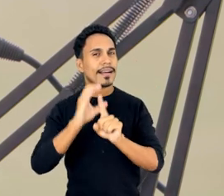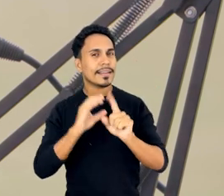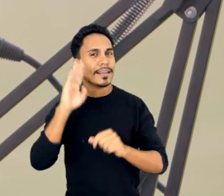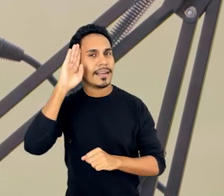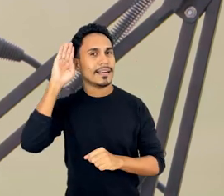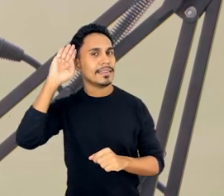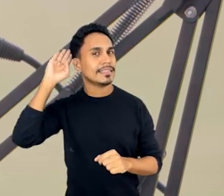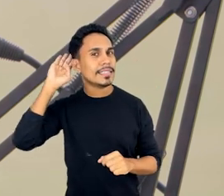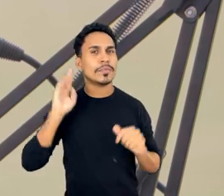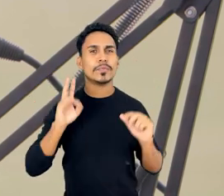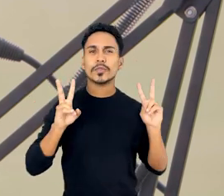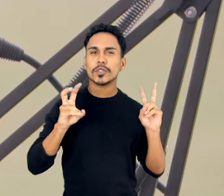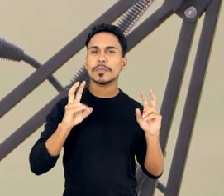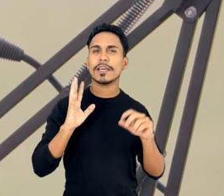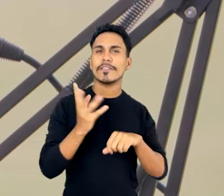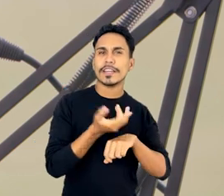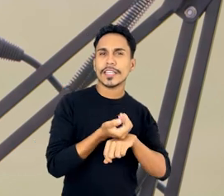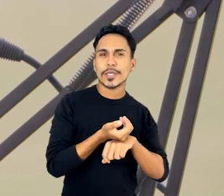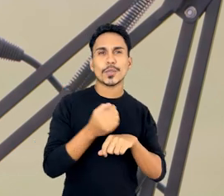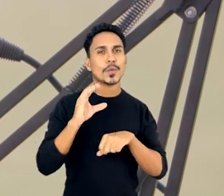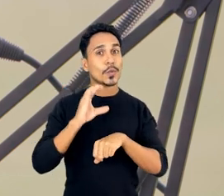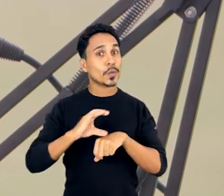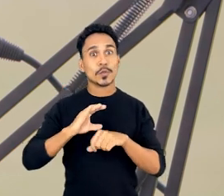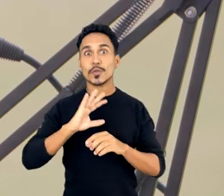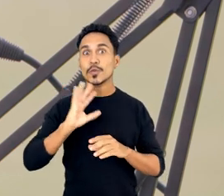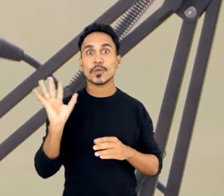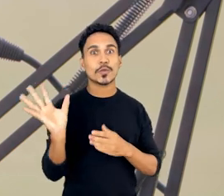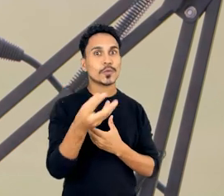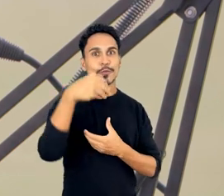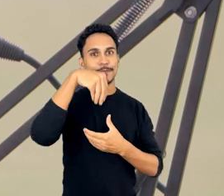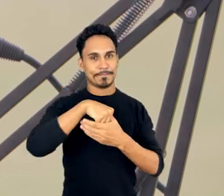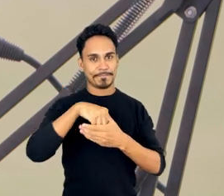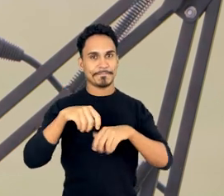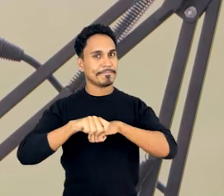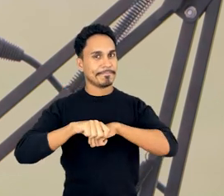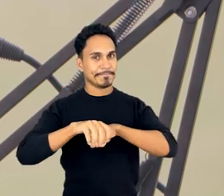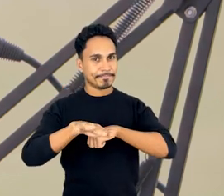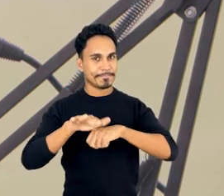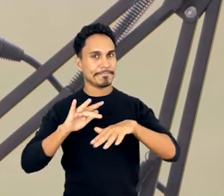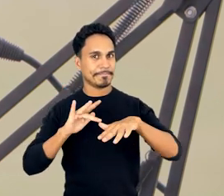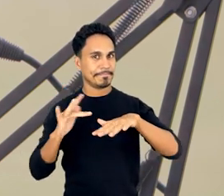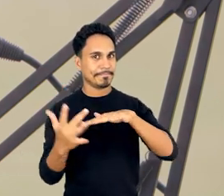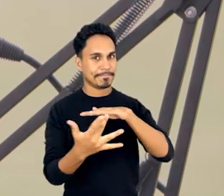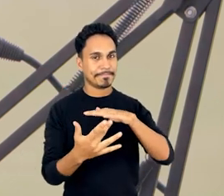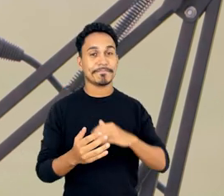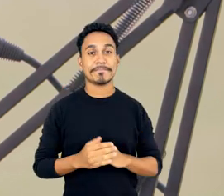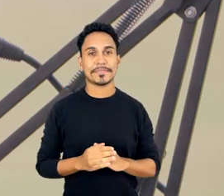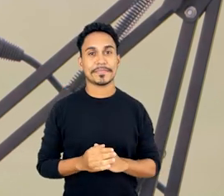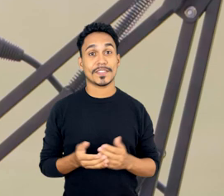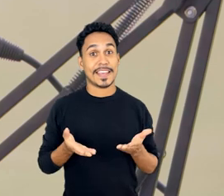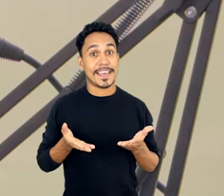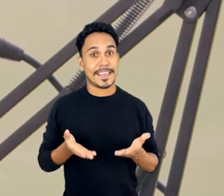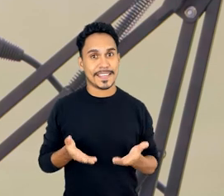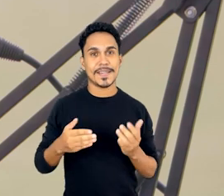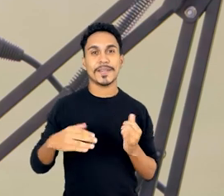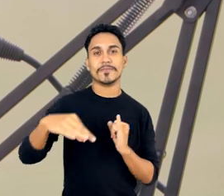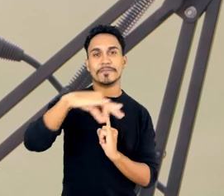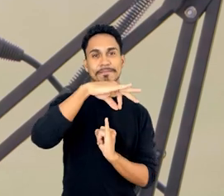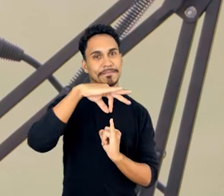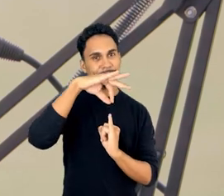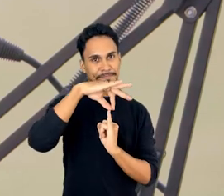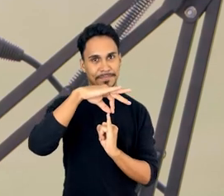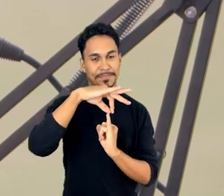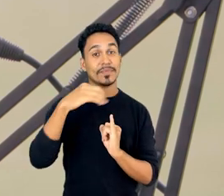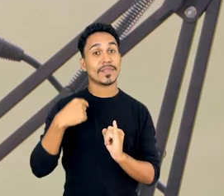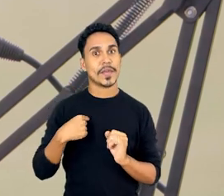eventos enfim sobre os cursos tem tudo lá gente aqui no podcast conexões ifs eu faço